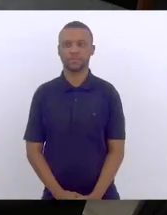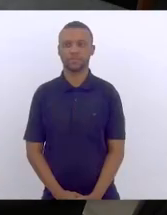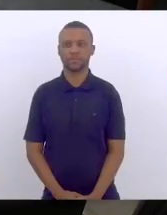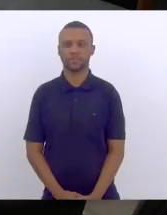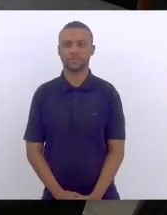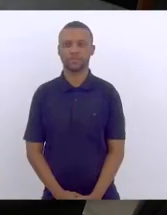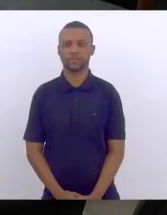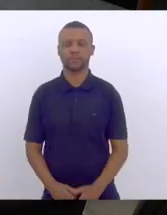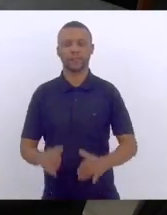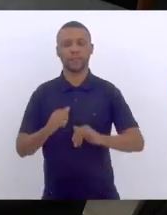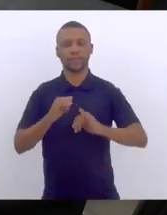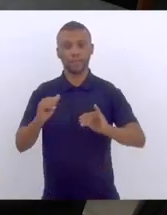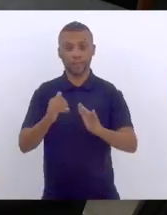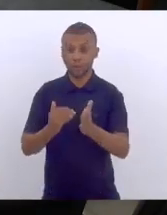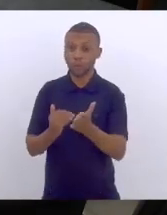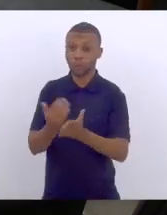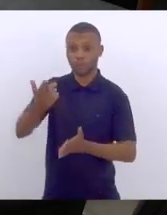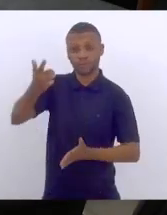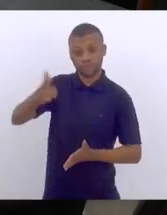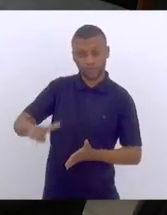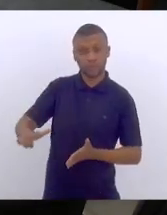Está reaberta a sessão.